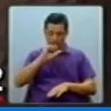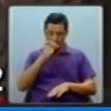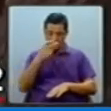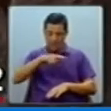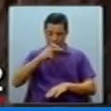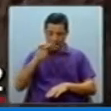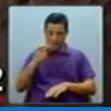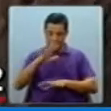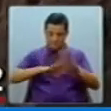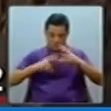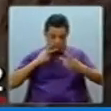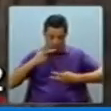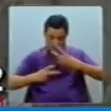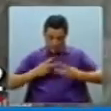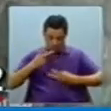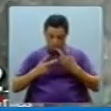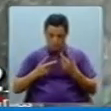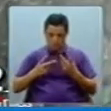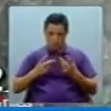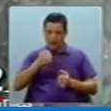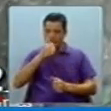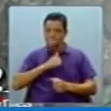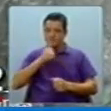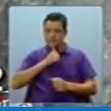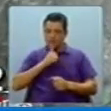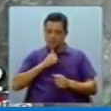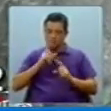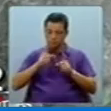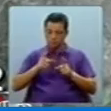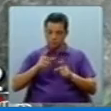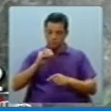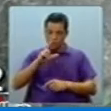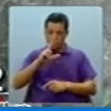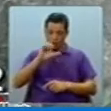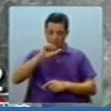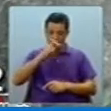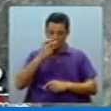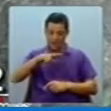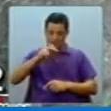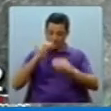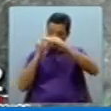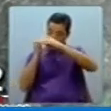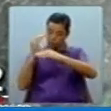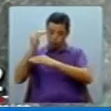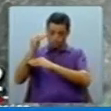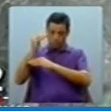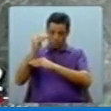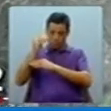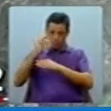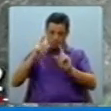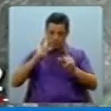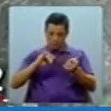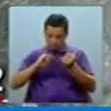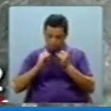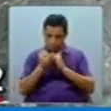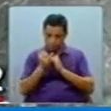se fez a análise do espectro no infravermelho desta cratera, ora aqui está a Organa na parte superior, esta cratera mostra-nos que tem